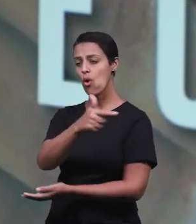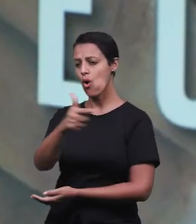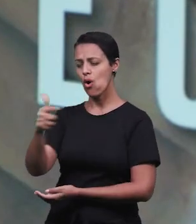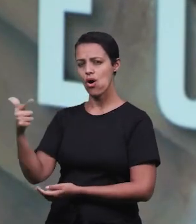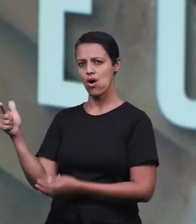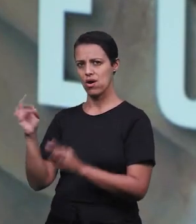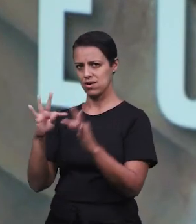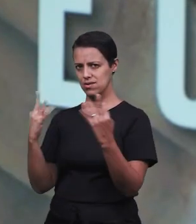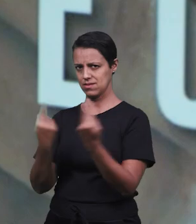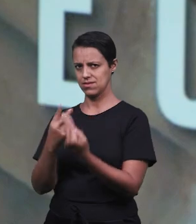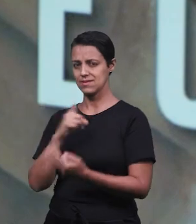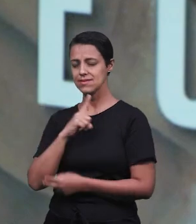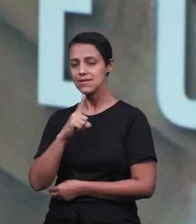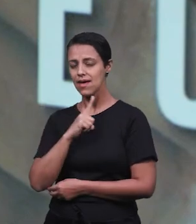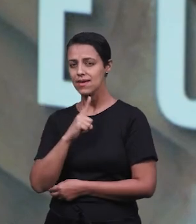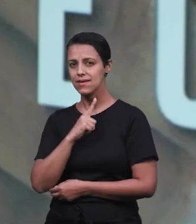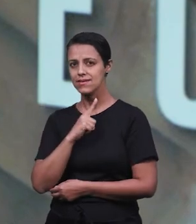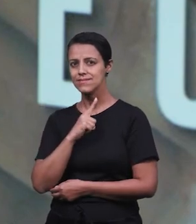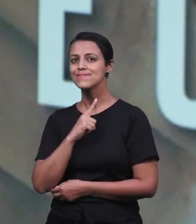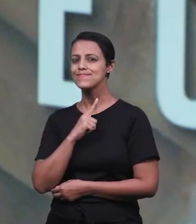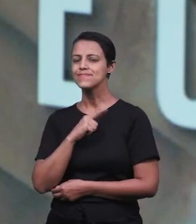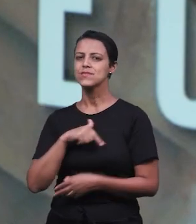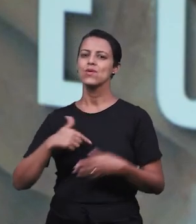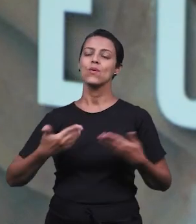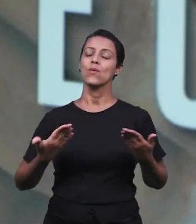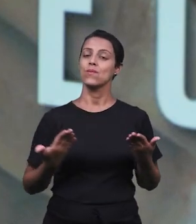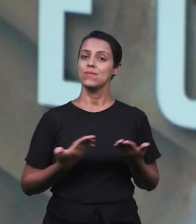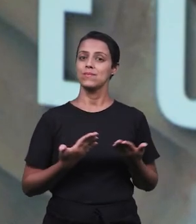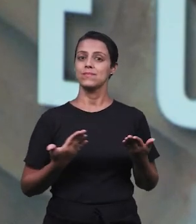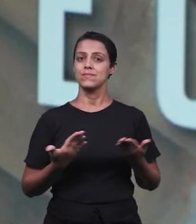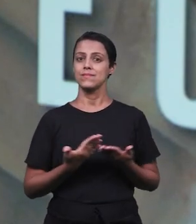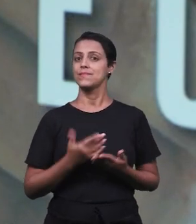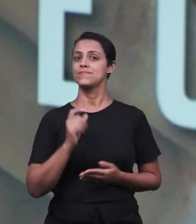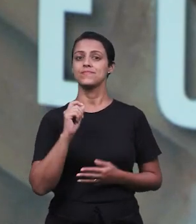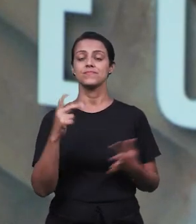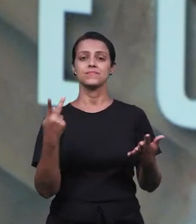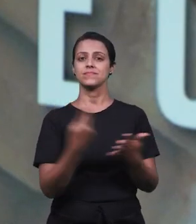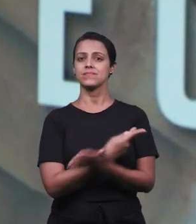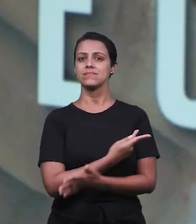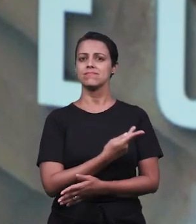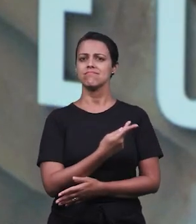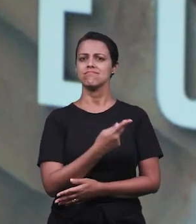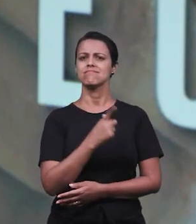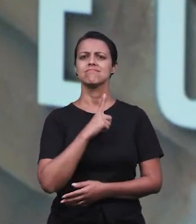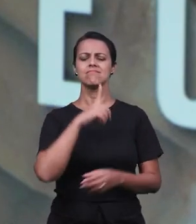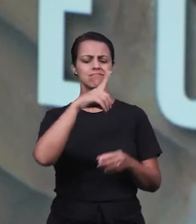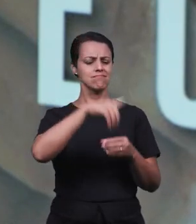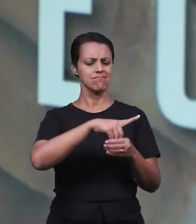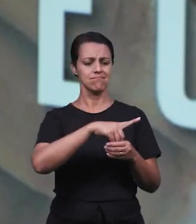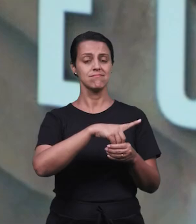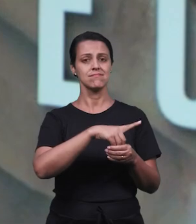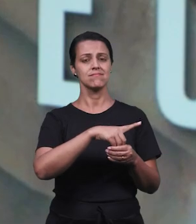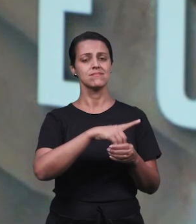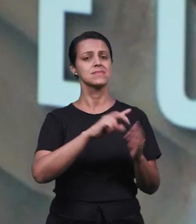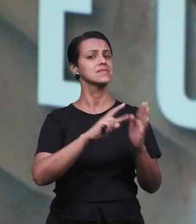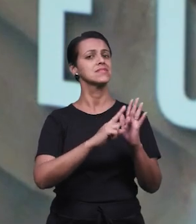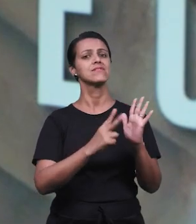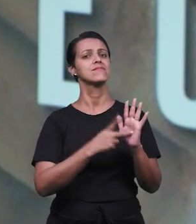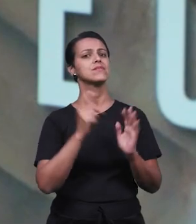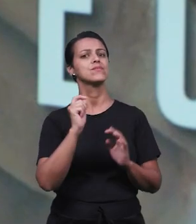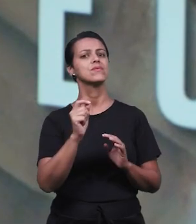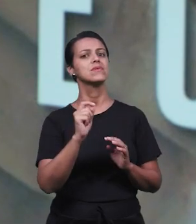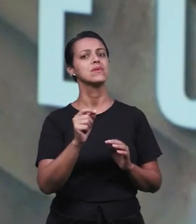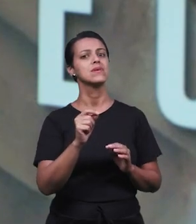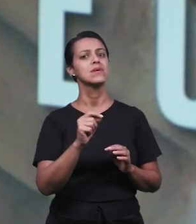E nos tempos atuais, o dízimo ele consiste em que a pessoa entregue ao